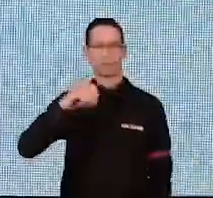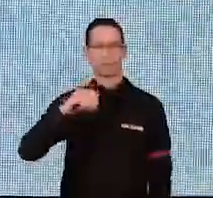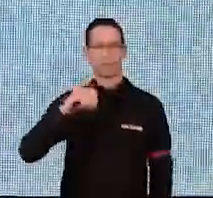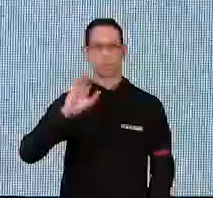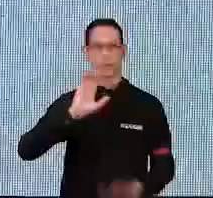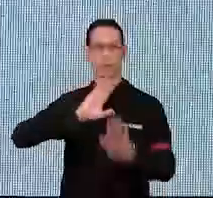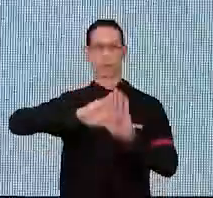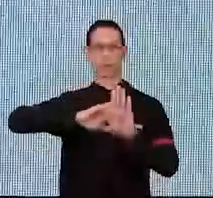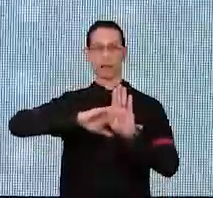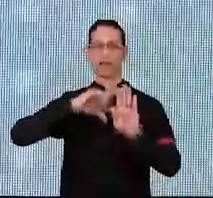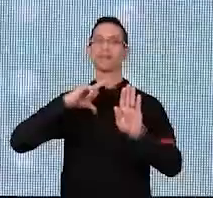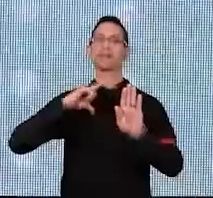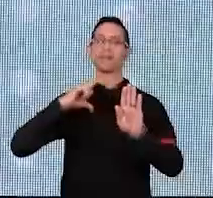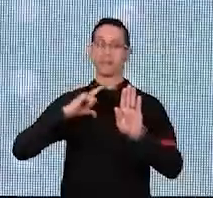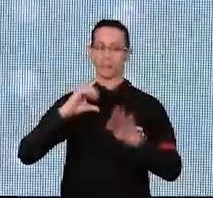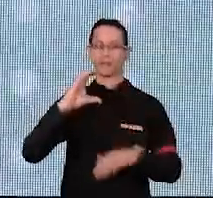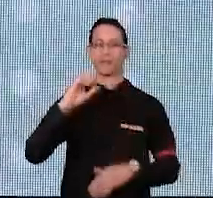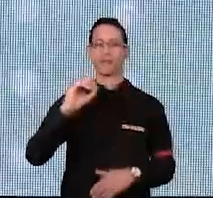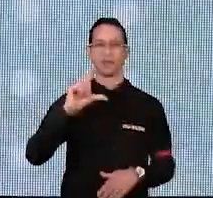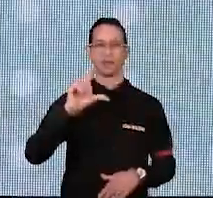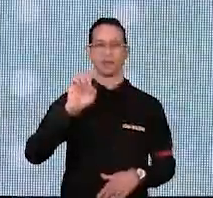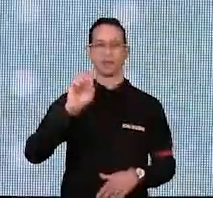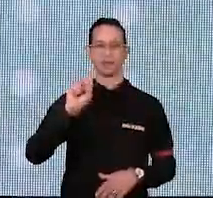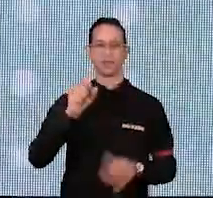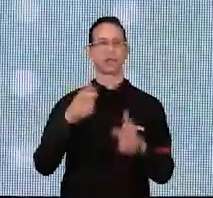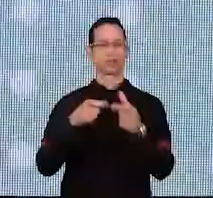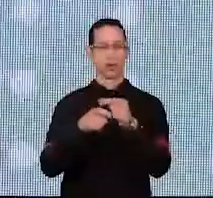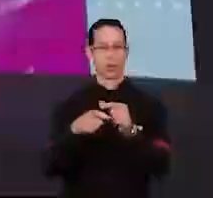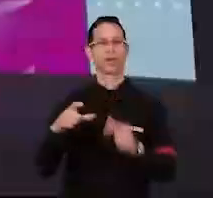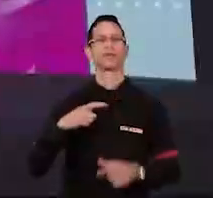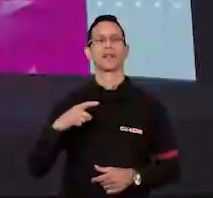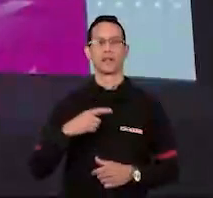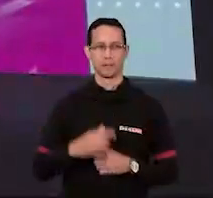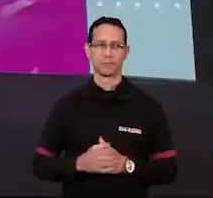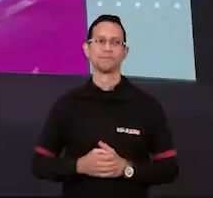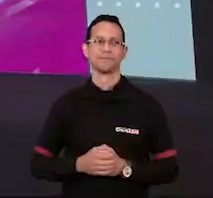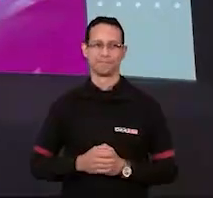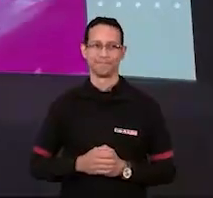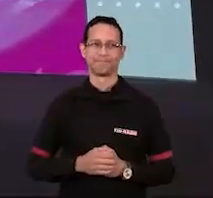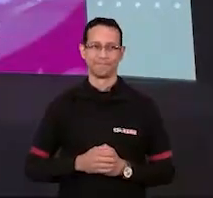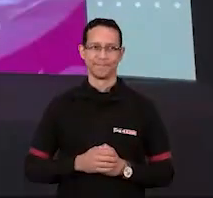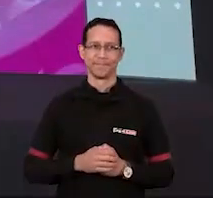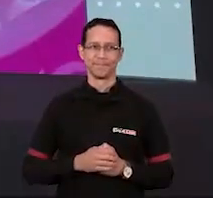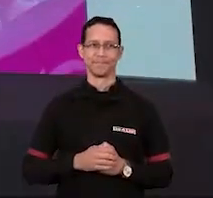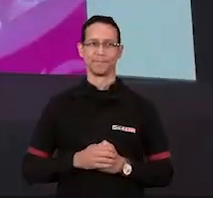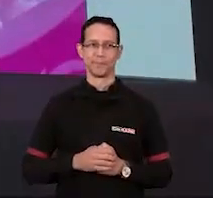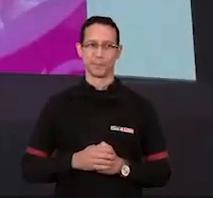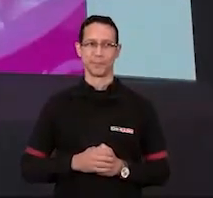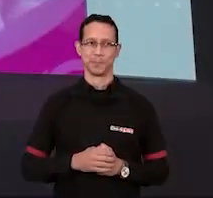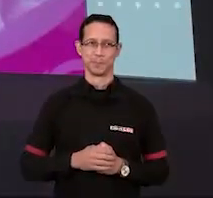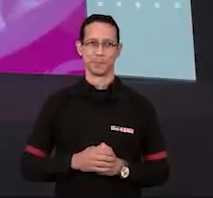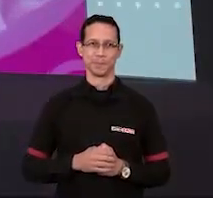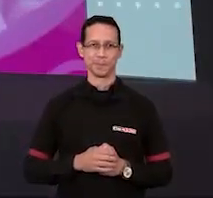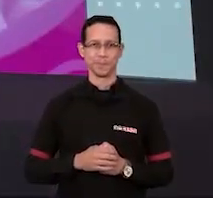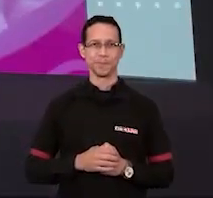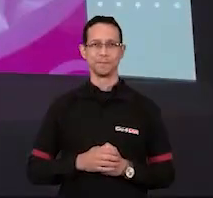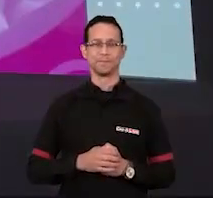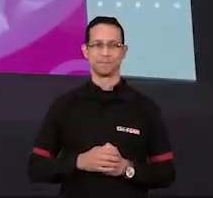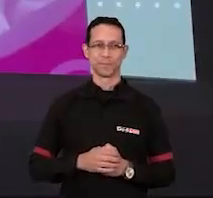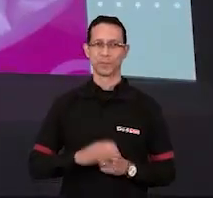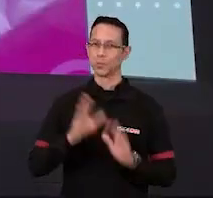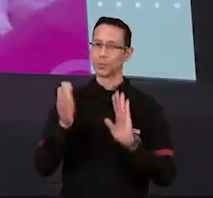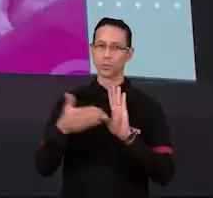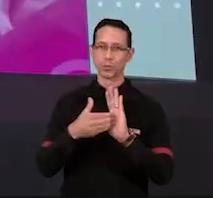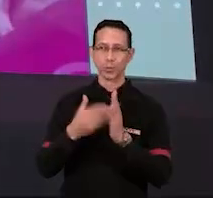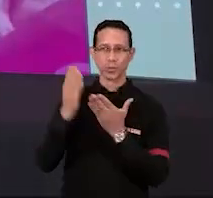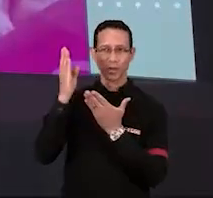um colisteatoma. Tem aquele pólipo, tem colisteatoma. Né? Tem aquele pólipo, tem colisteatoma. Tá aí, ó. E é todo esse material, né, que é uma